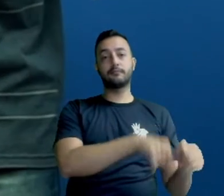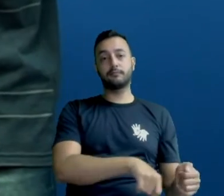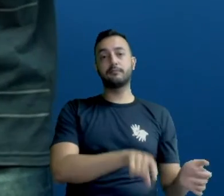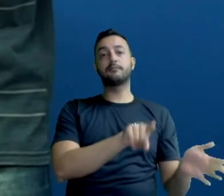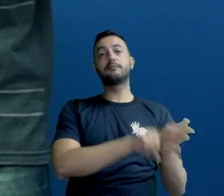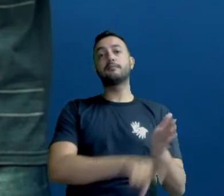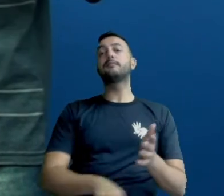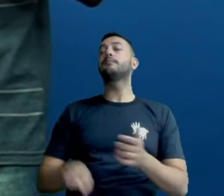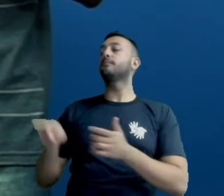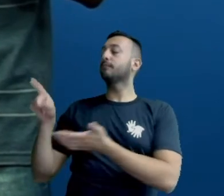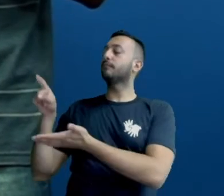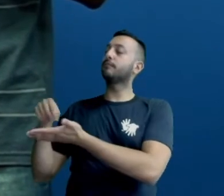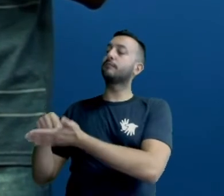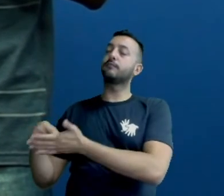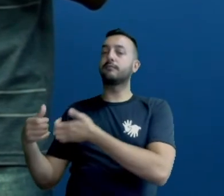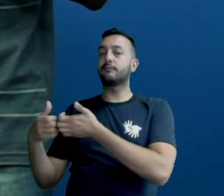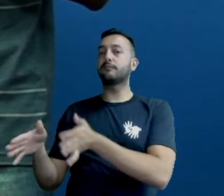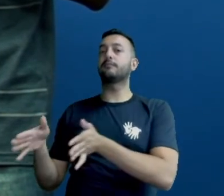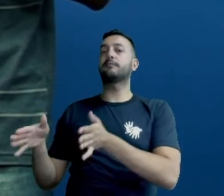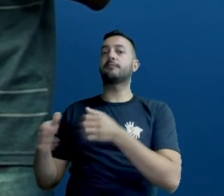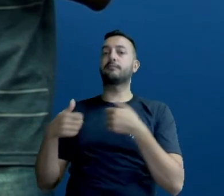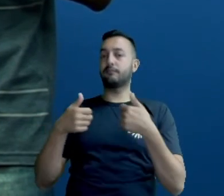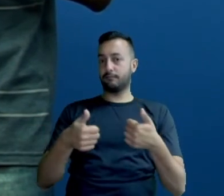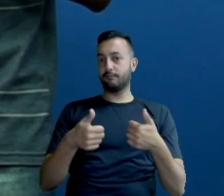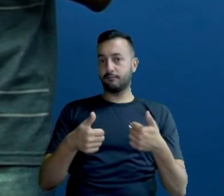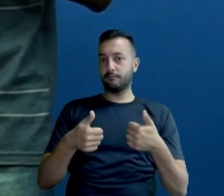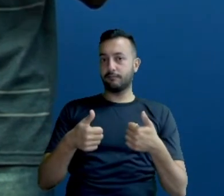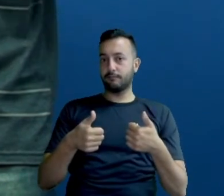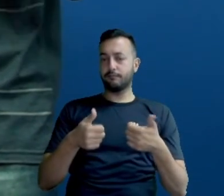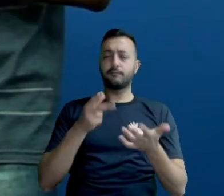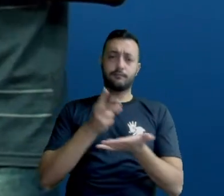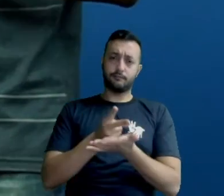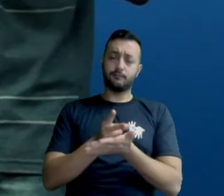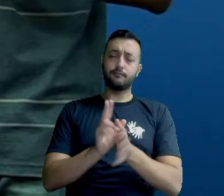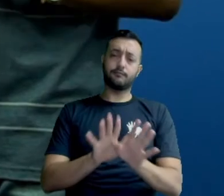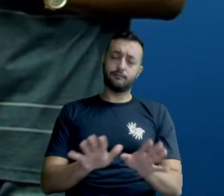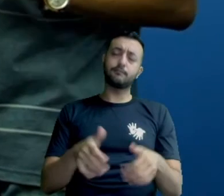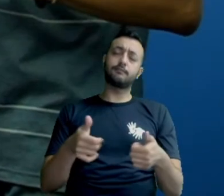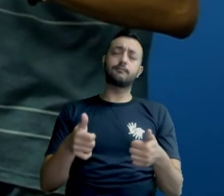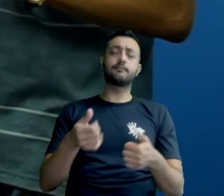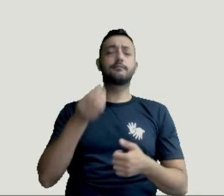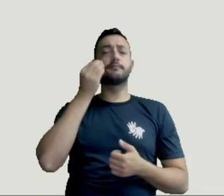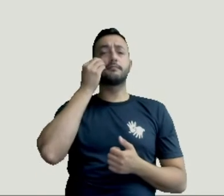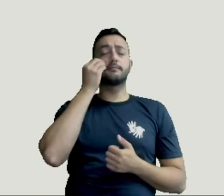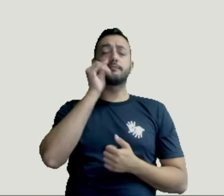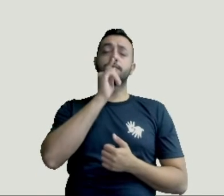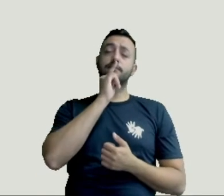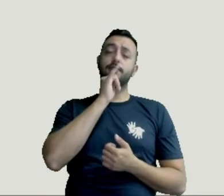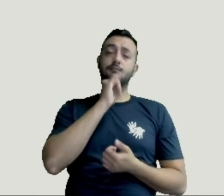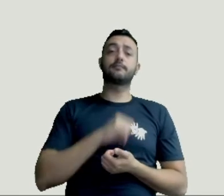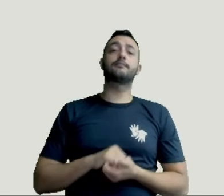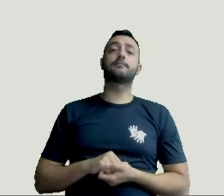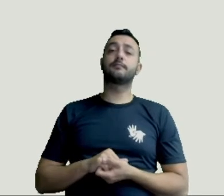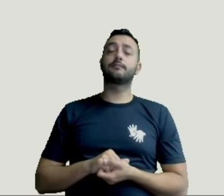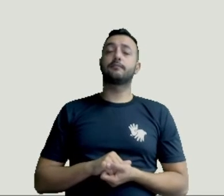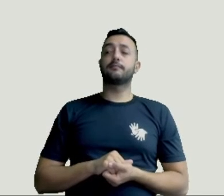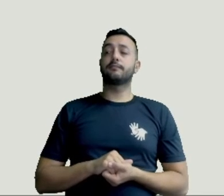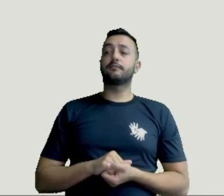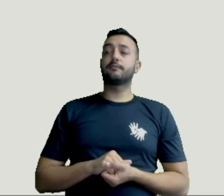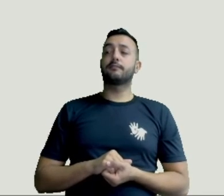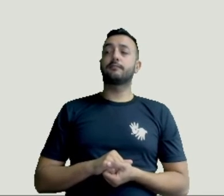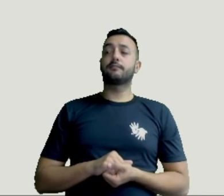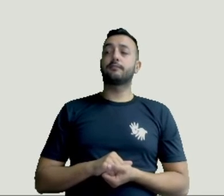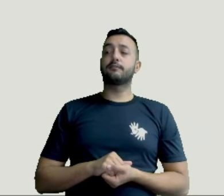menos ponto inicial. Beleza? Sempre assim? Vamos ver como exemplo, fica mais fácil, né?